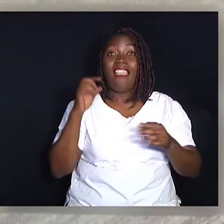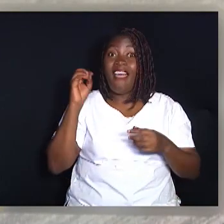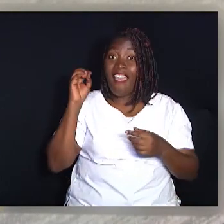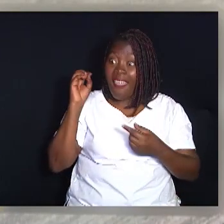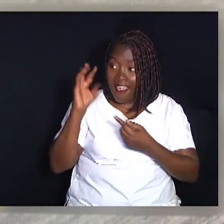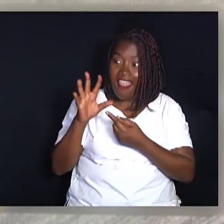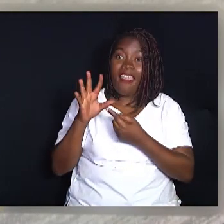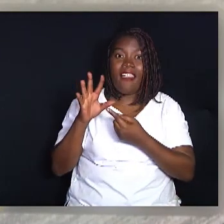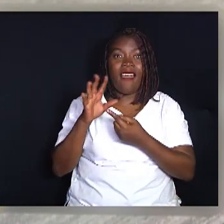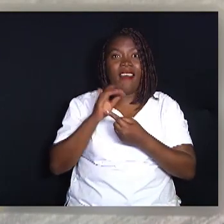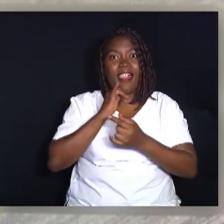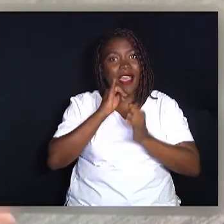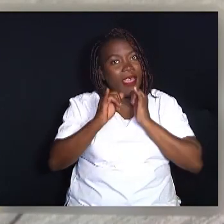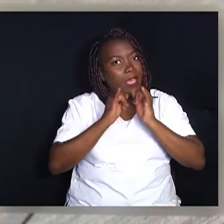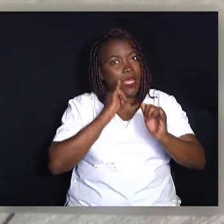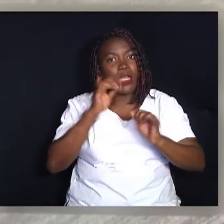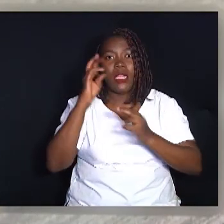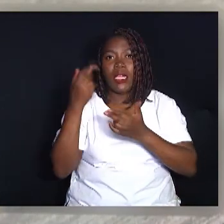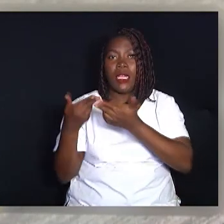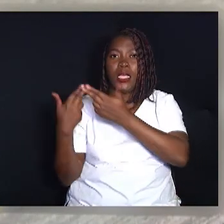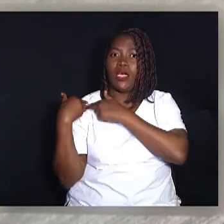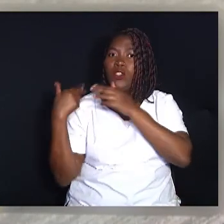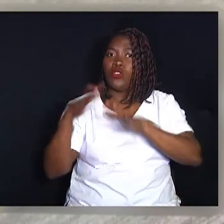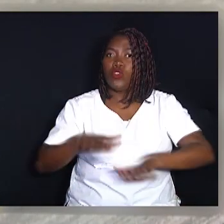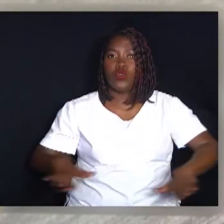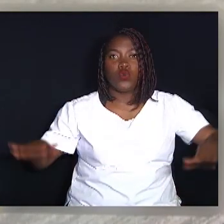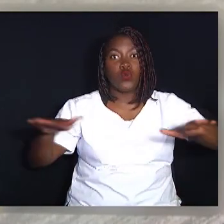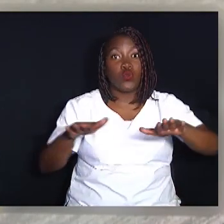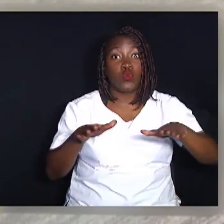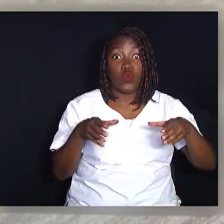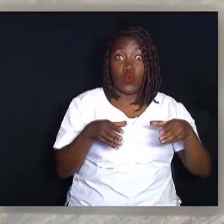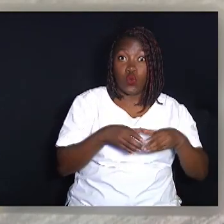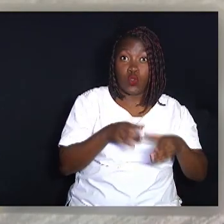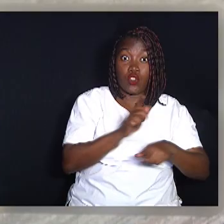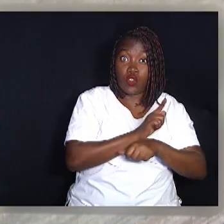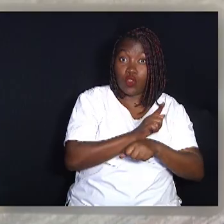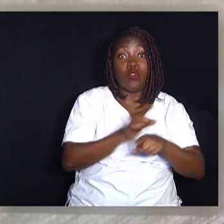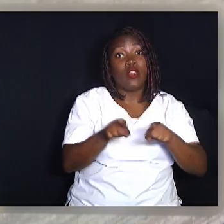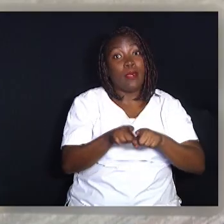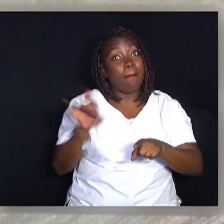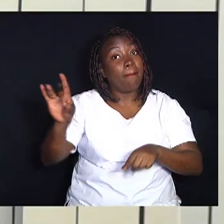essa é uma responsabilidade de todos, os órgãos gestores, mas também de cada cidadão.